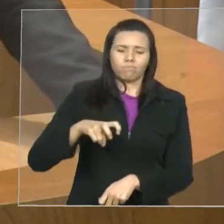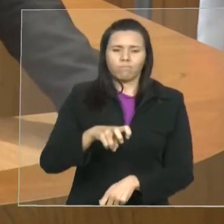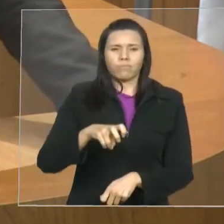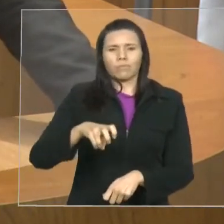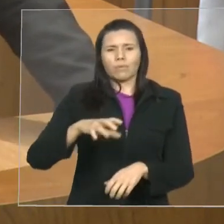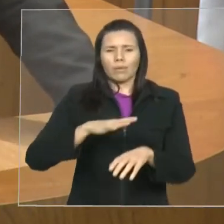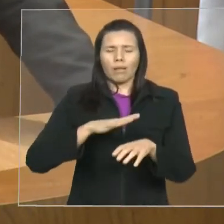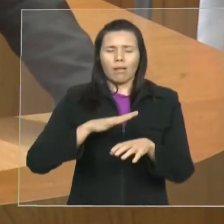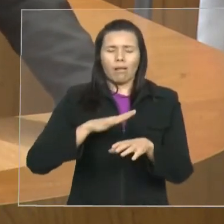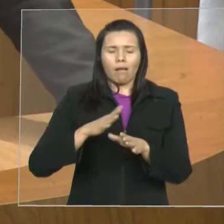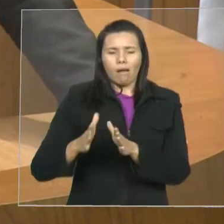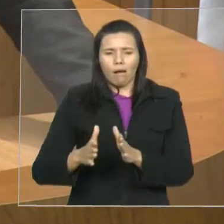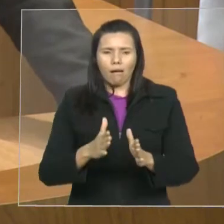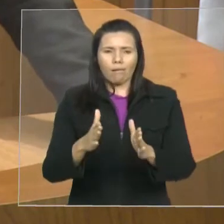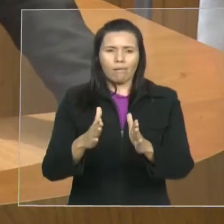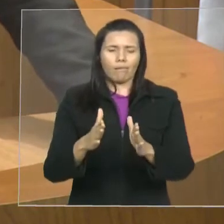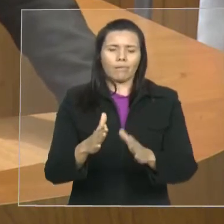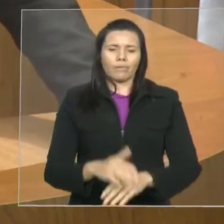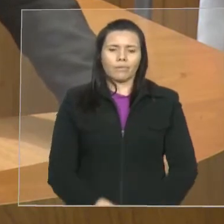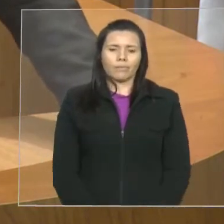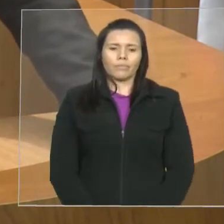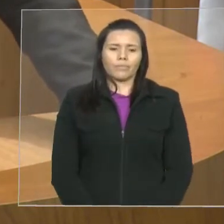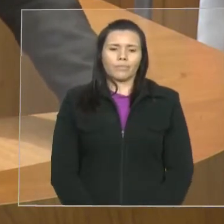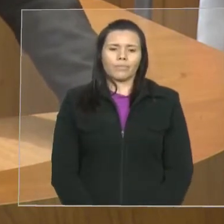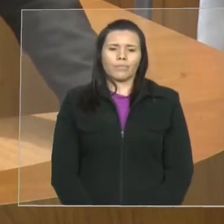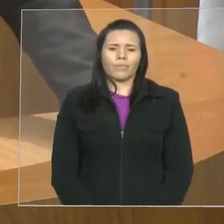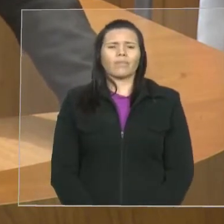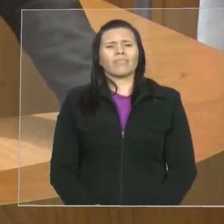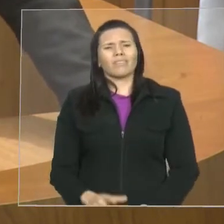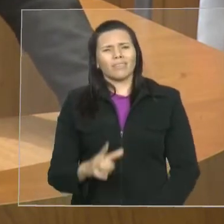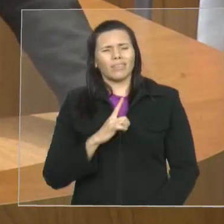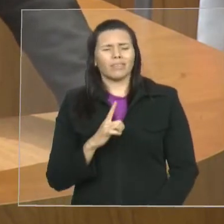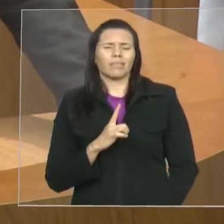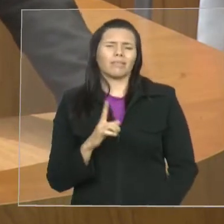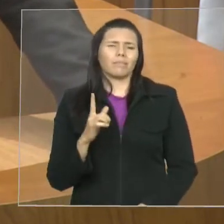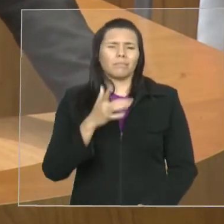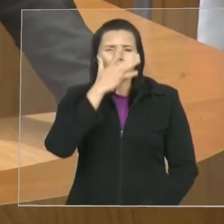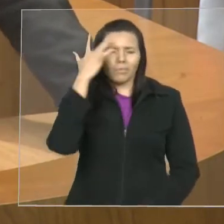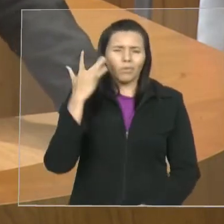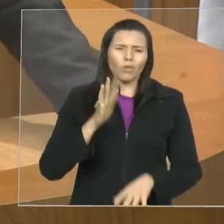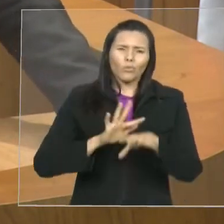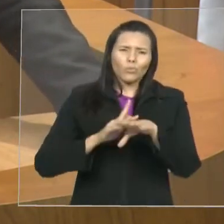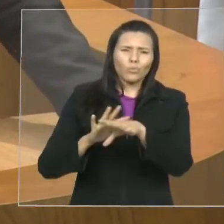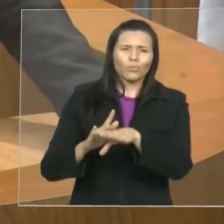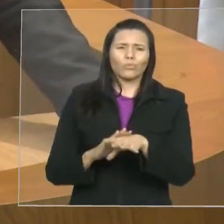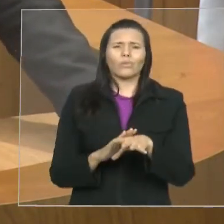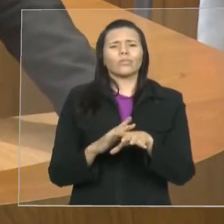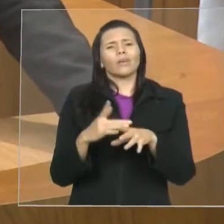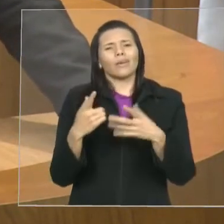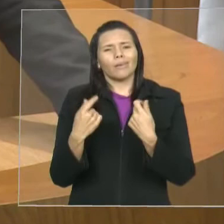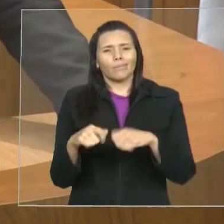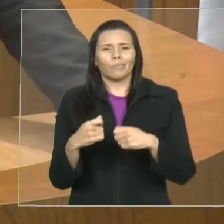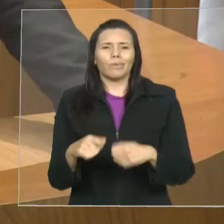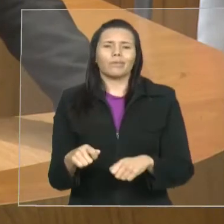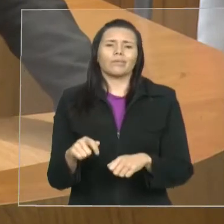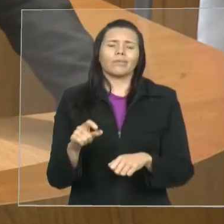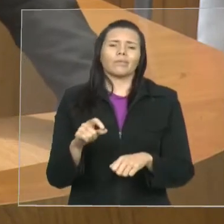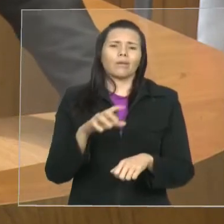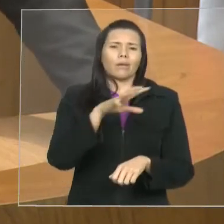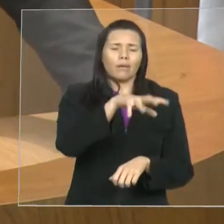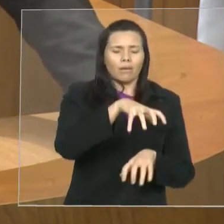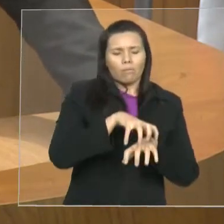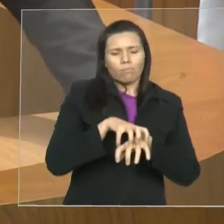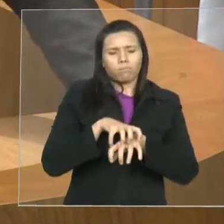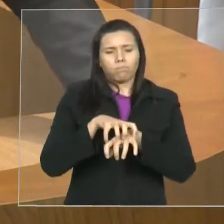de pacientes em todos aqueles municípios banhados